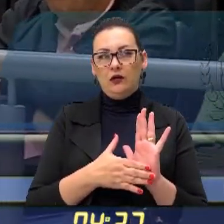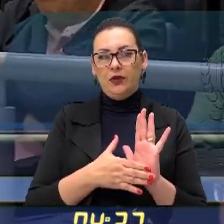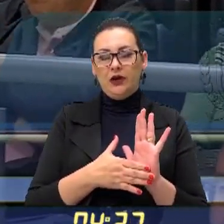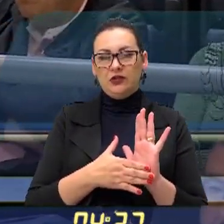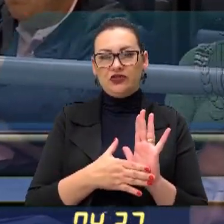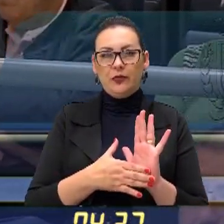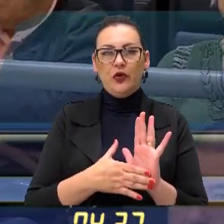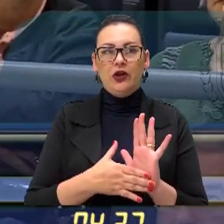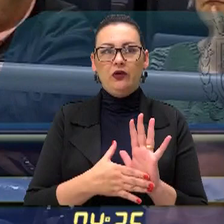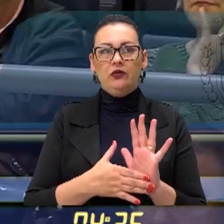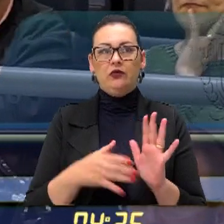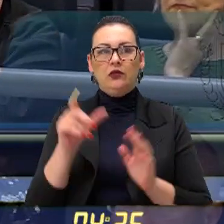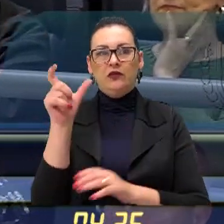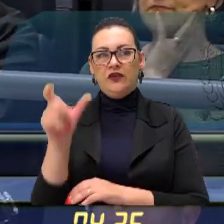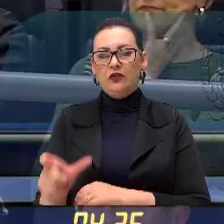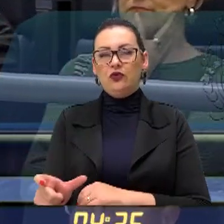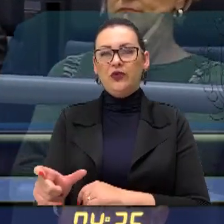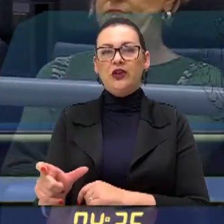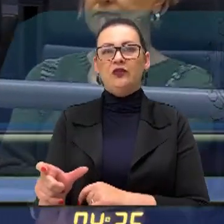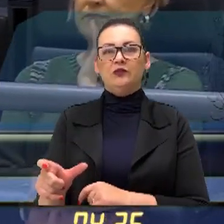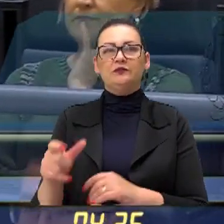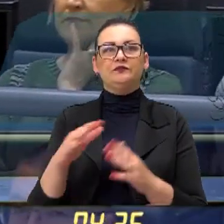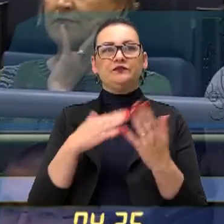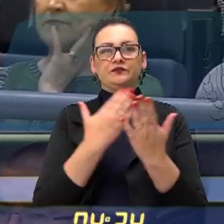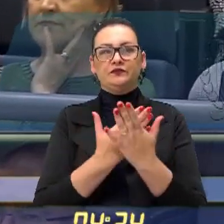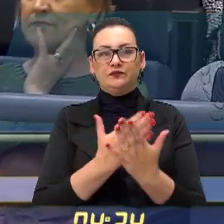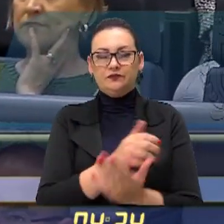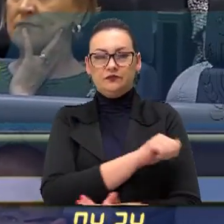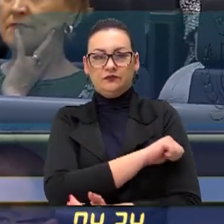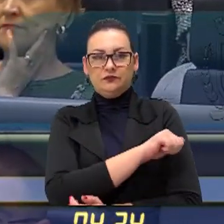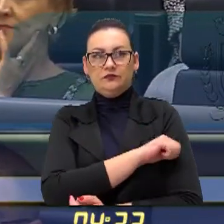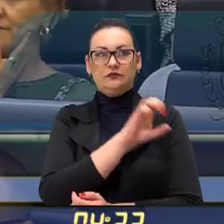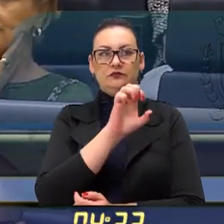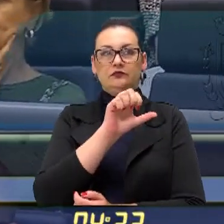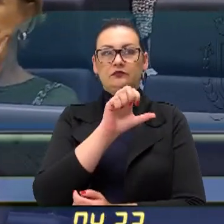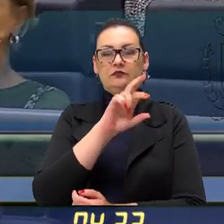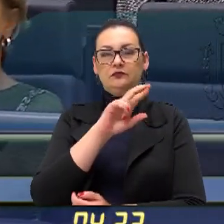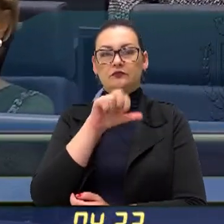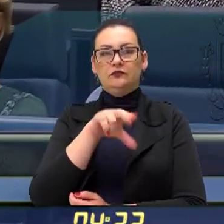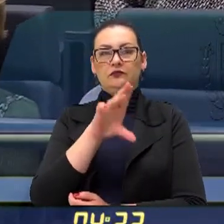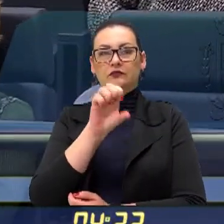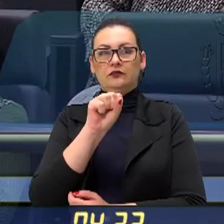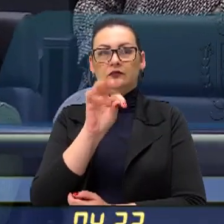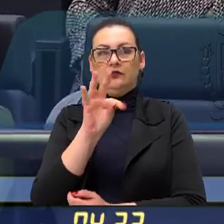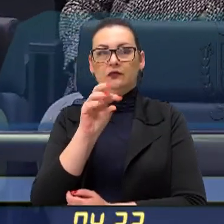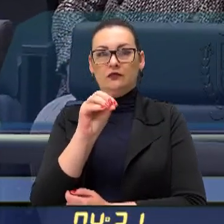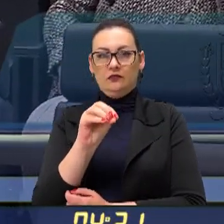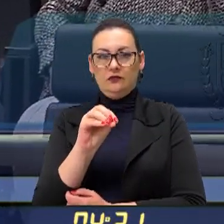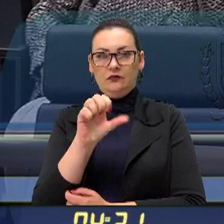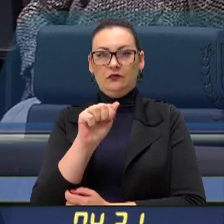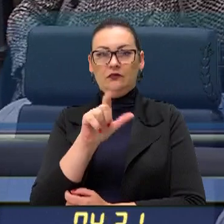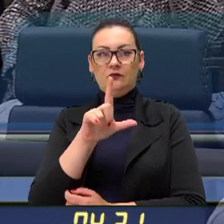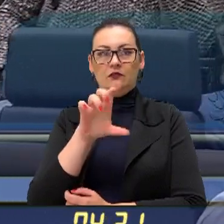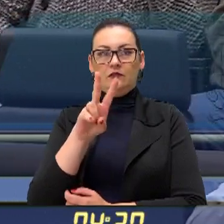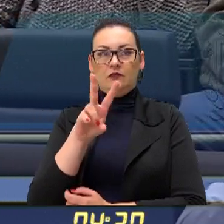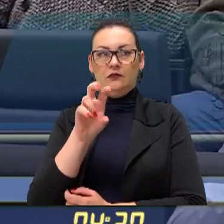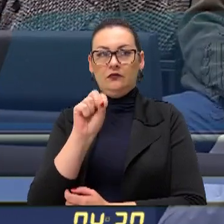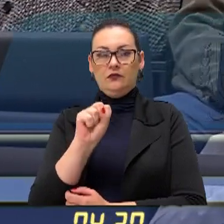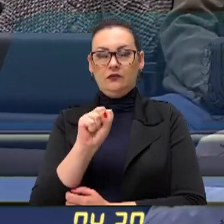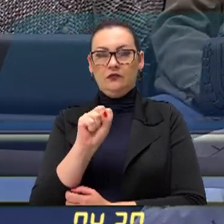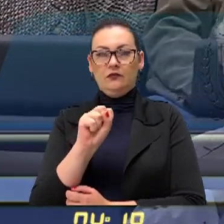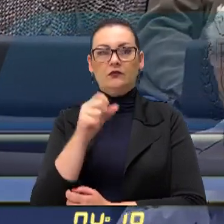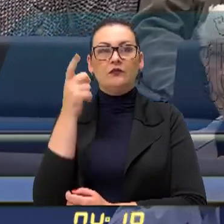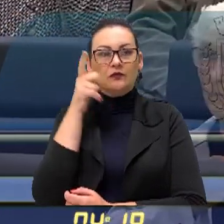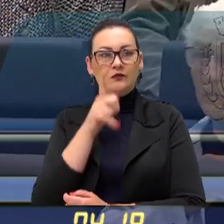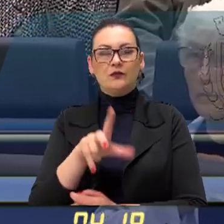minha pessoa aos alunos da Escola Ernesto Alves de Oliveira, que foram vencedores de